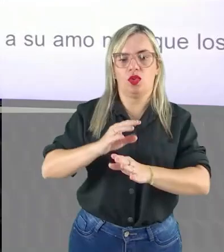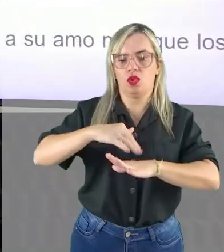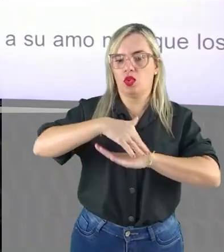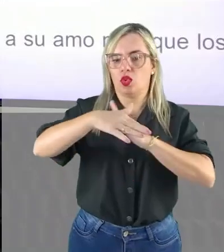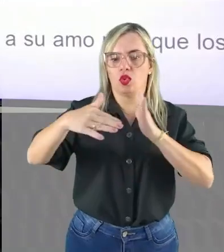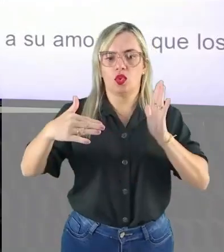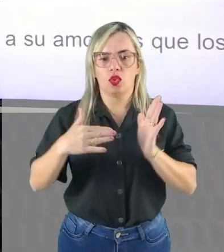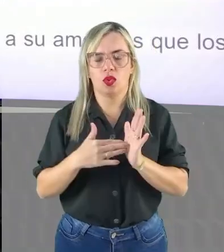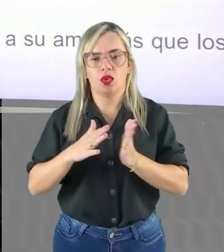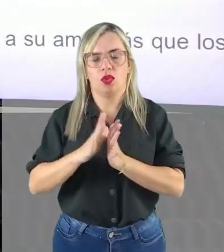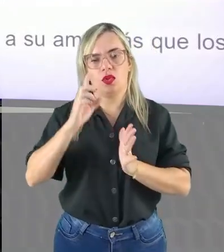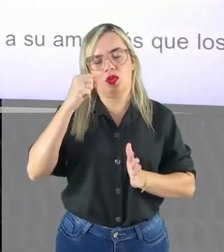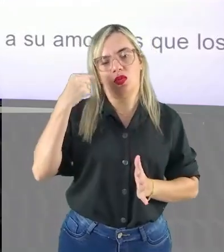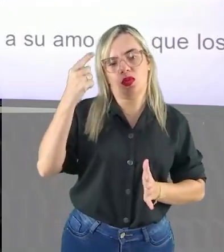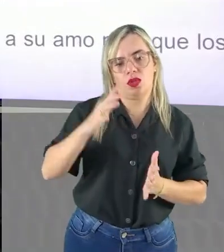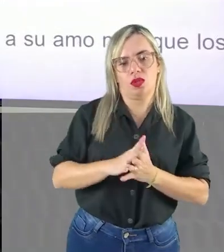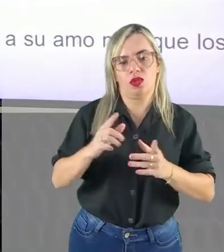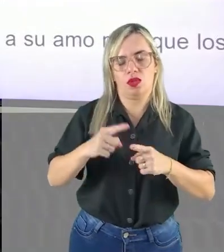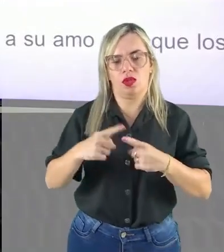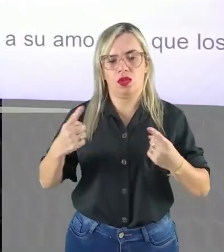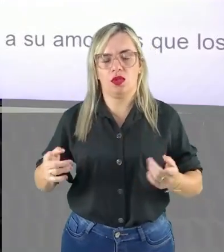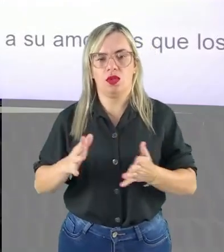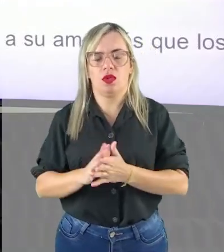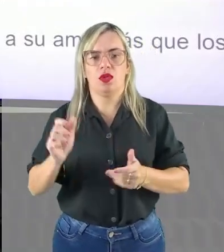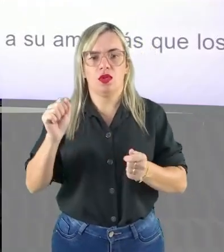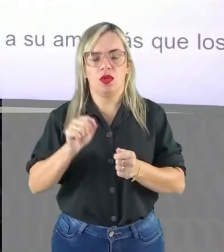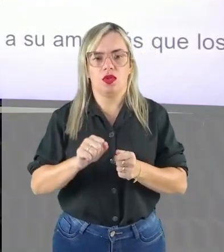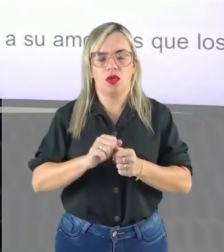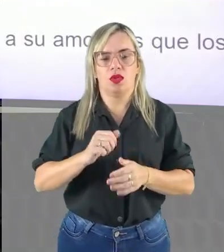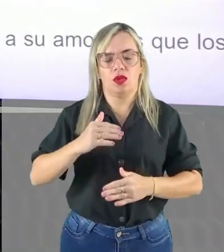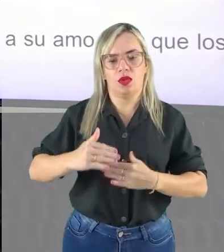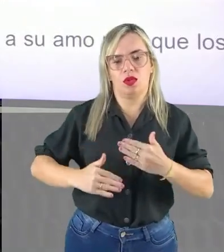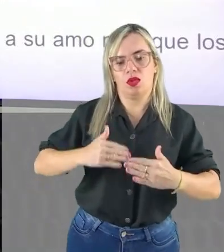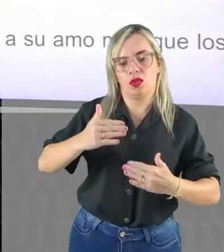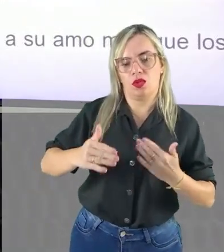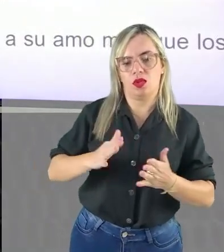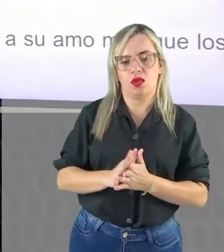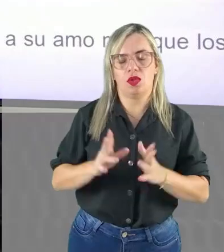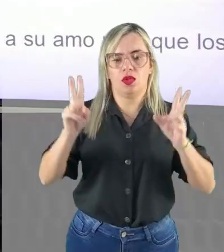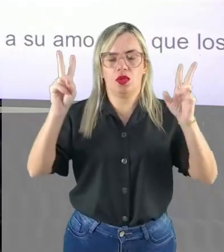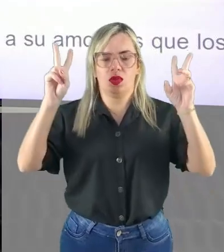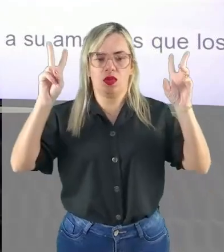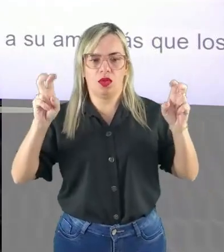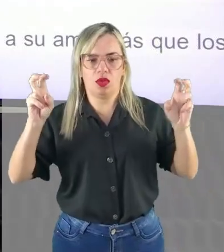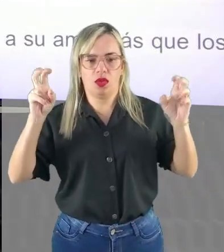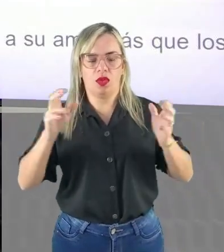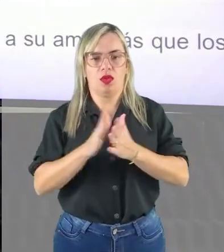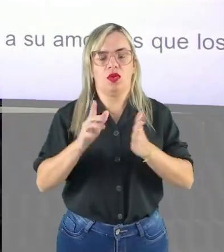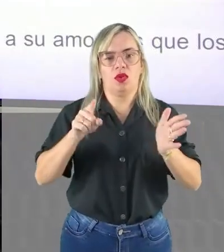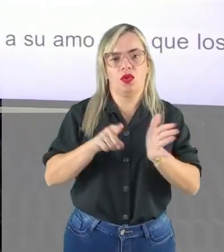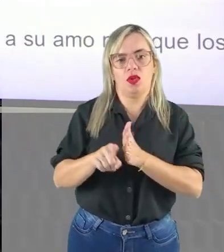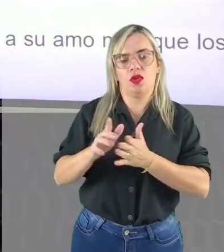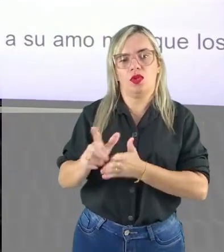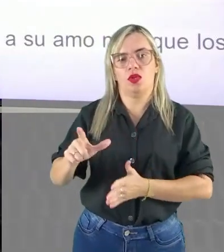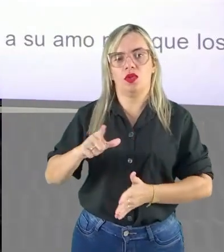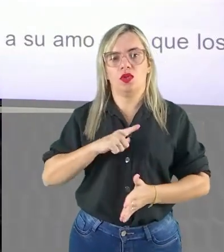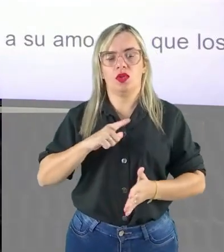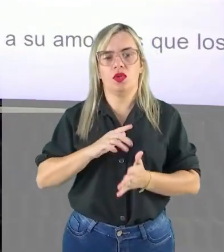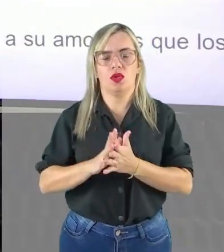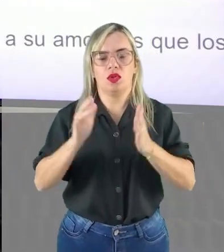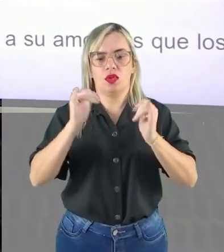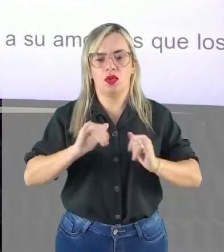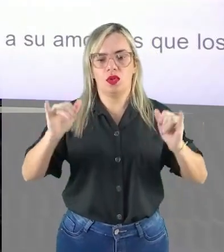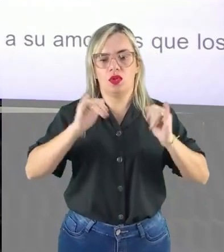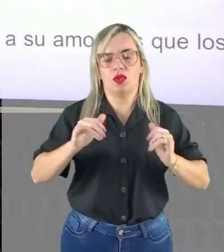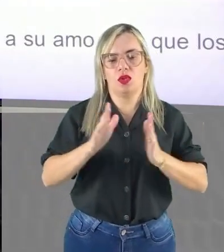em espanhol. Entretanto, faço ainda aquele passo a passo. Vai lá para o título, você vai para as questões para obter informação do texto,